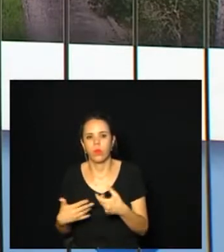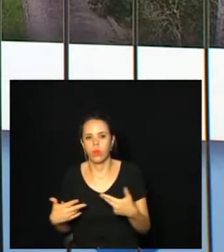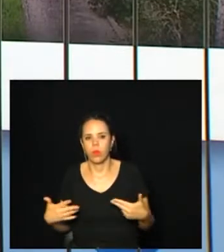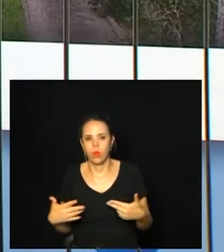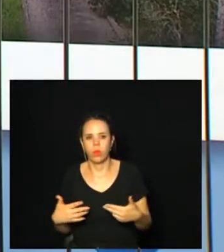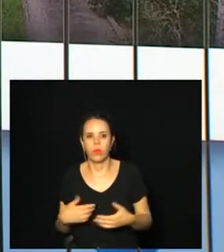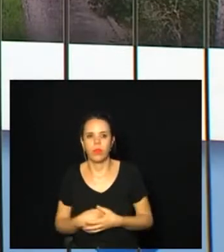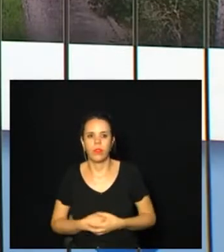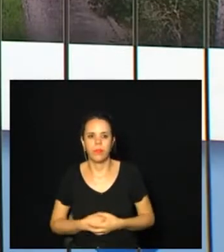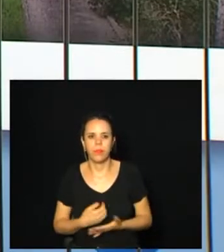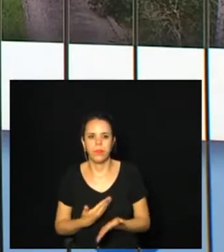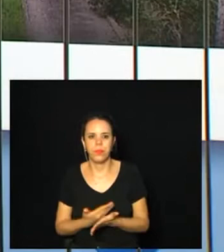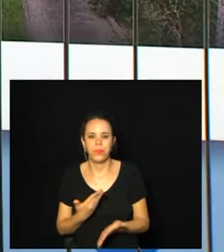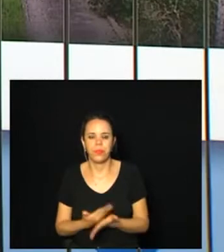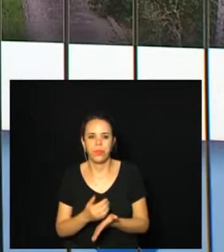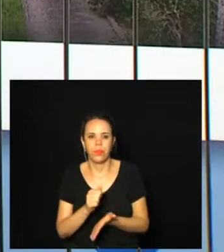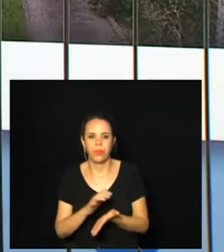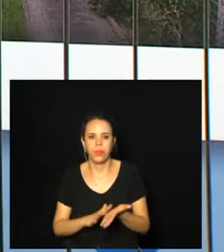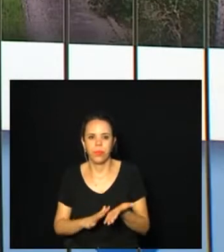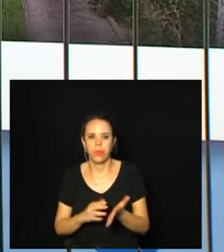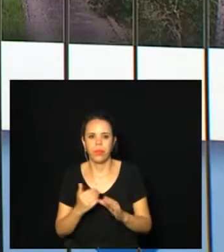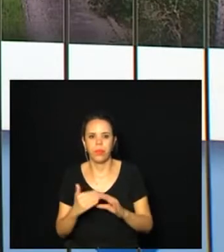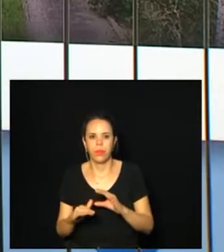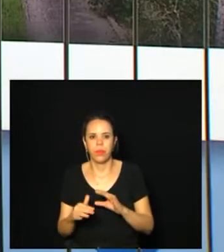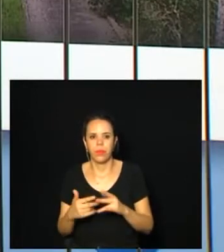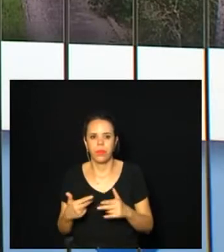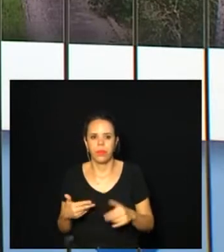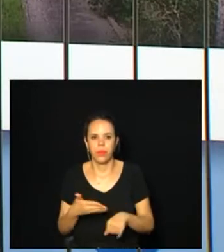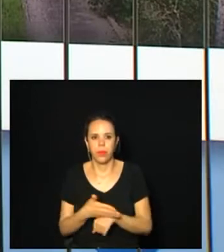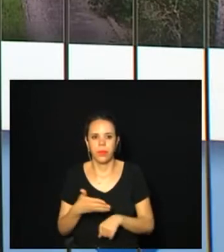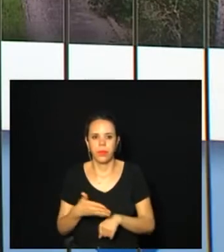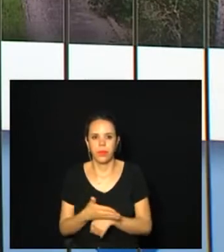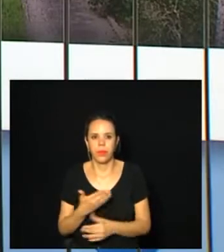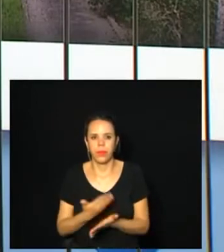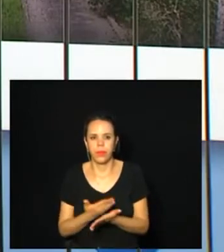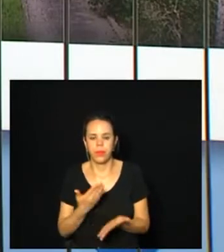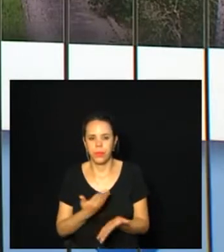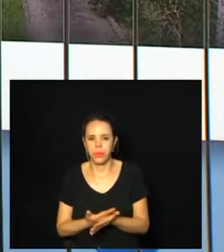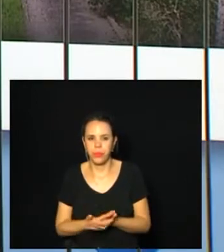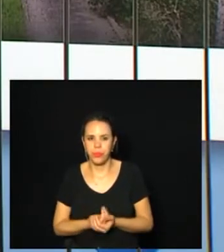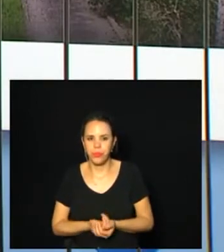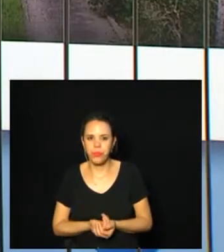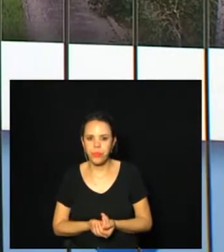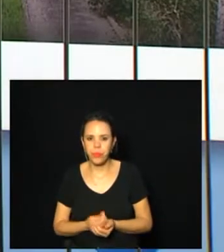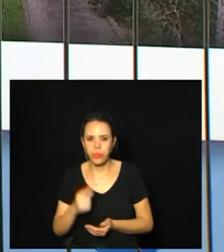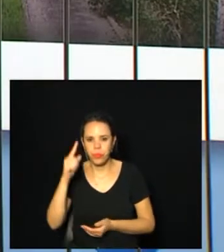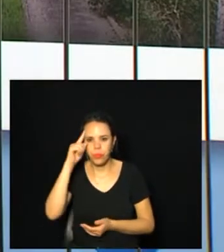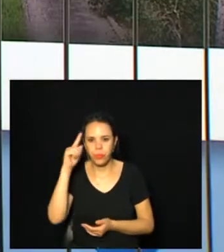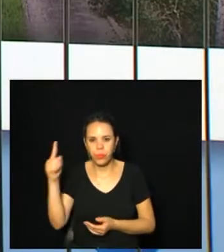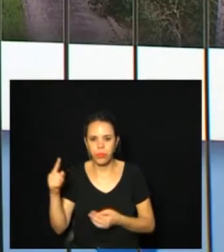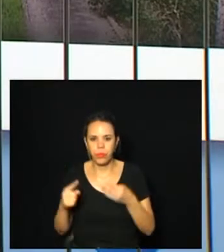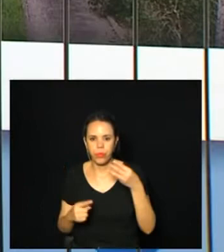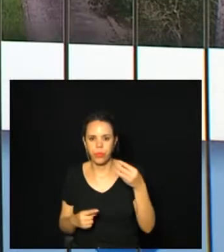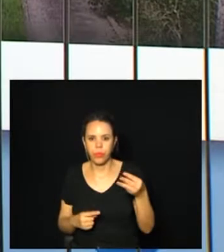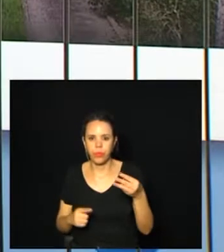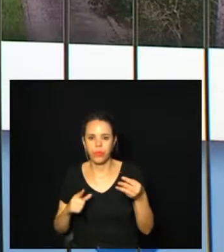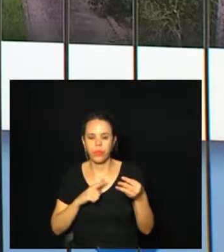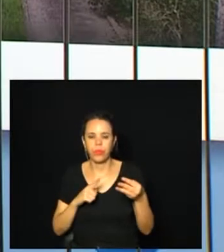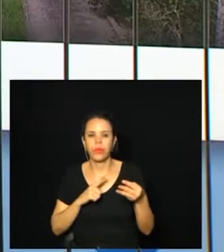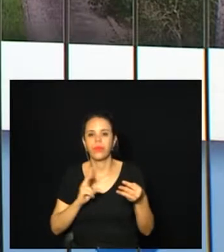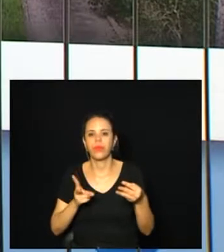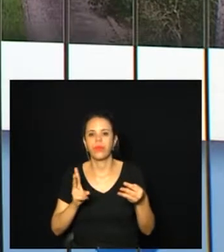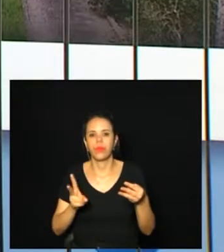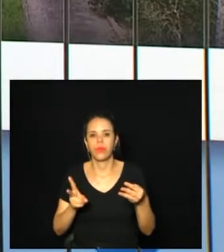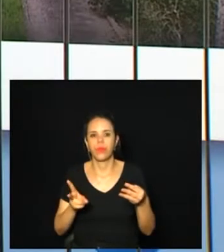outras redes para fazer a entrega das atividades ou participar das aulas. Então, a partir do dia 3, vai ter que seguir